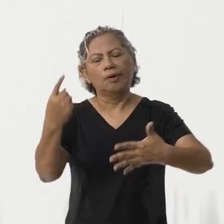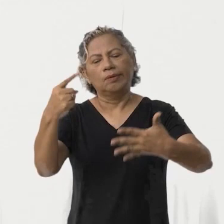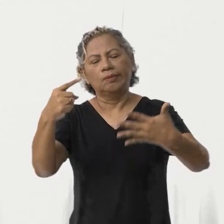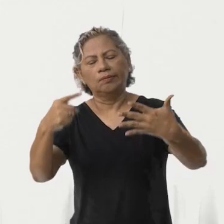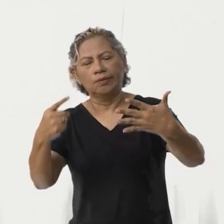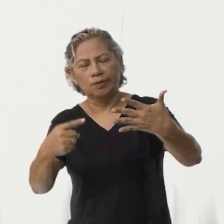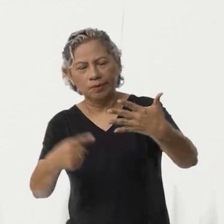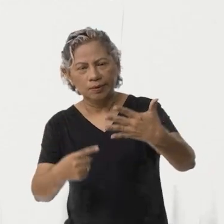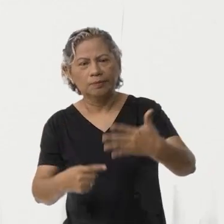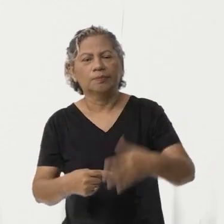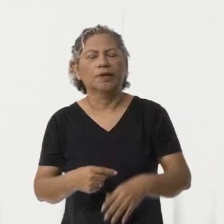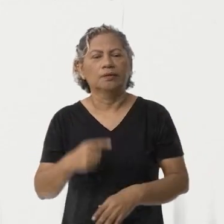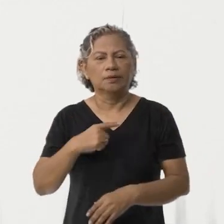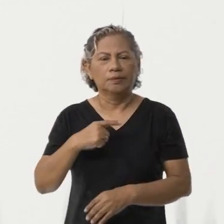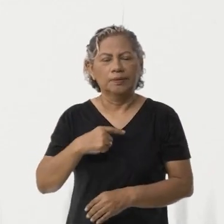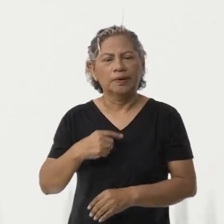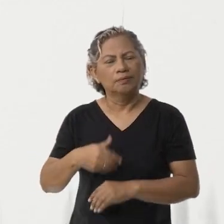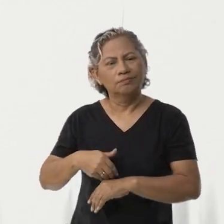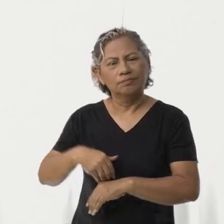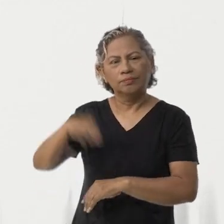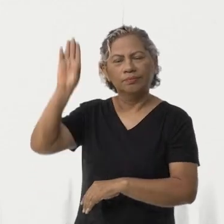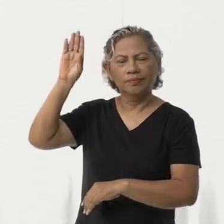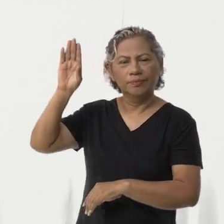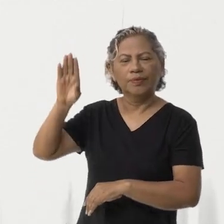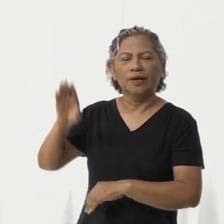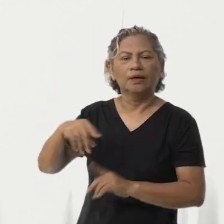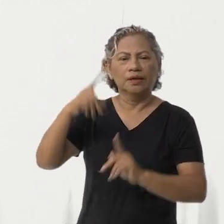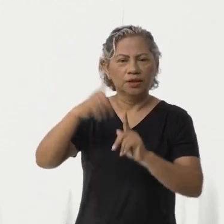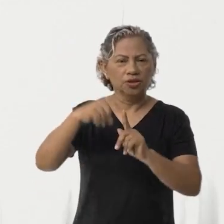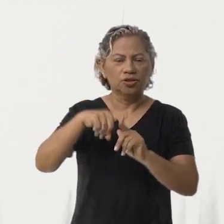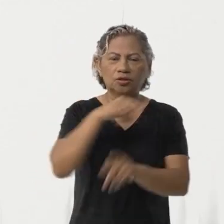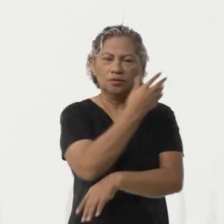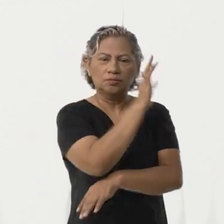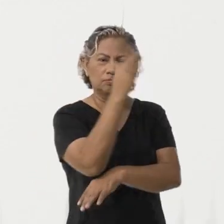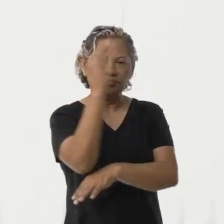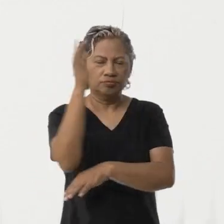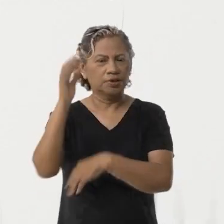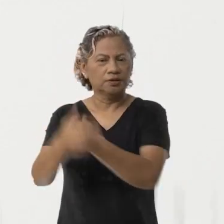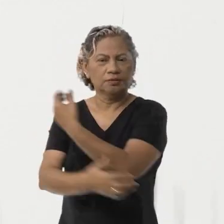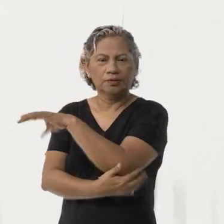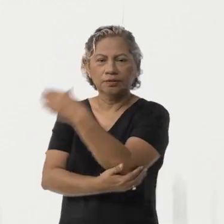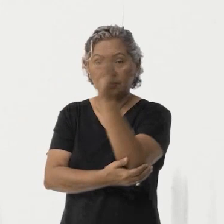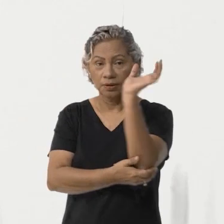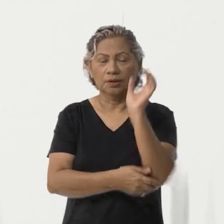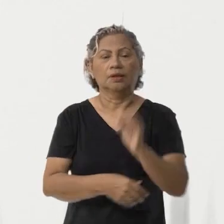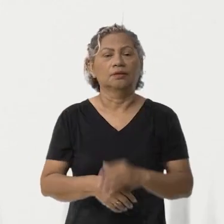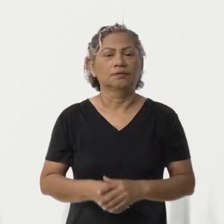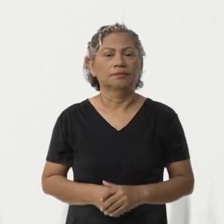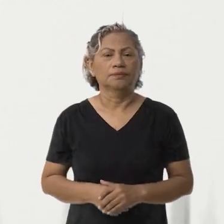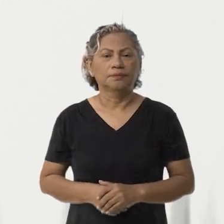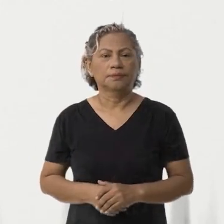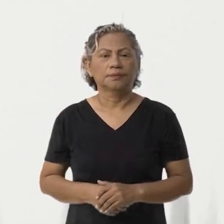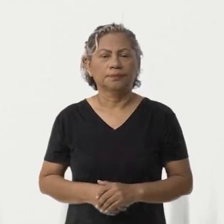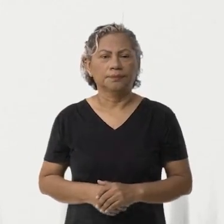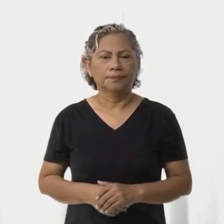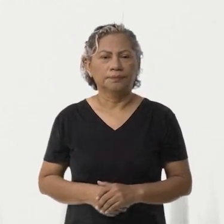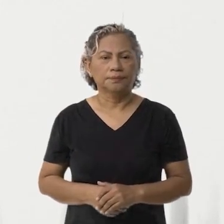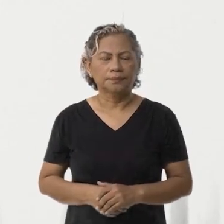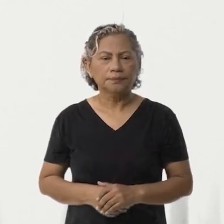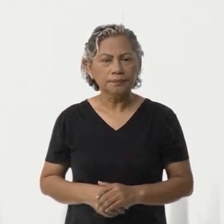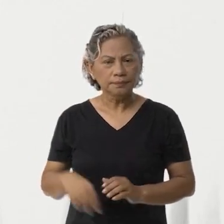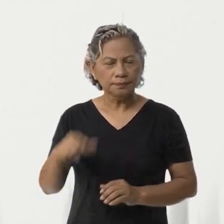vai ser heterogênea, ela vai ter uma biodiversidade muito grande, mais de 2.500 tipos de árvores vão existir